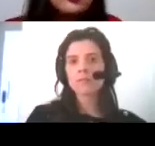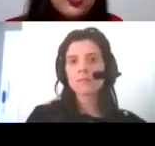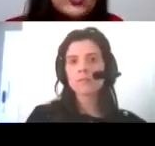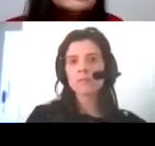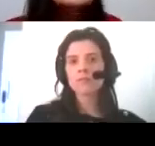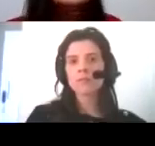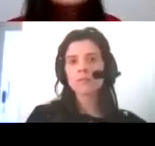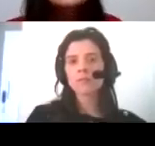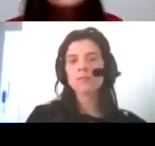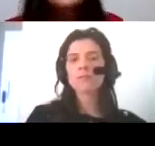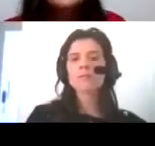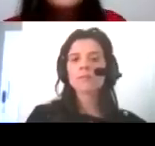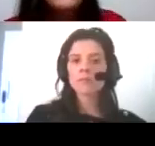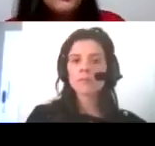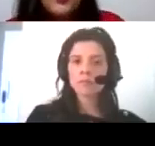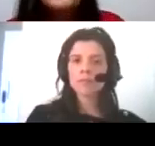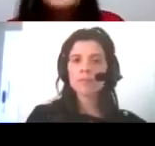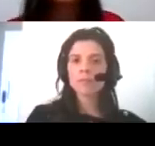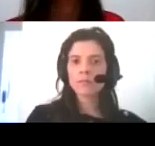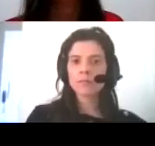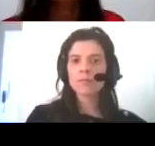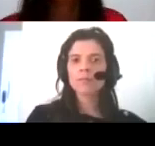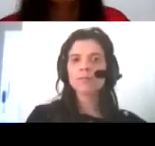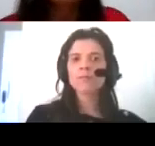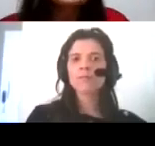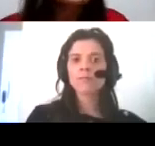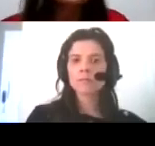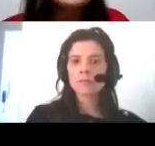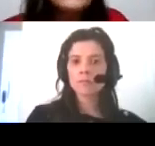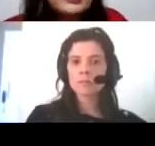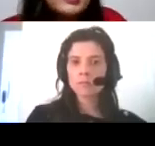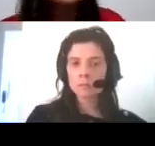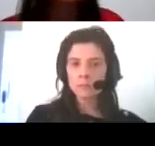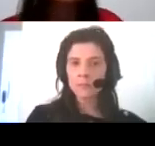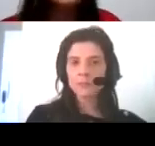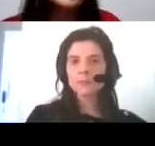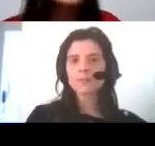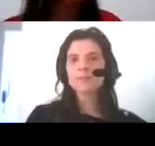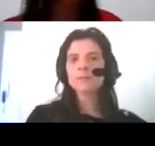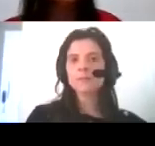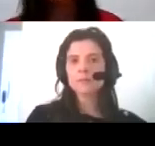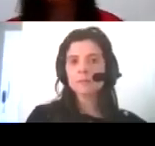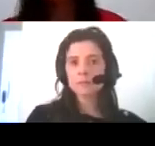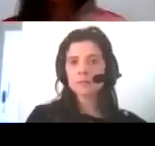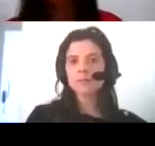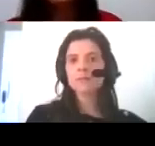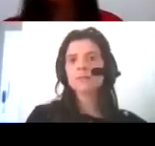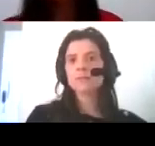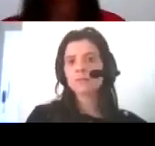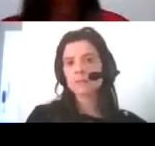se errou, se magoou alguém, se falou alguma coisa que não deveria naquele momento, né? Às vezes